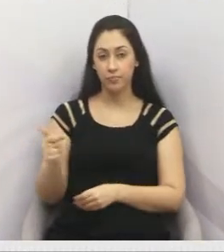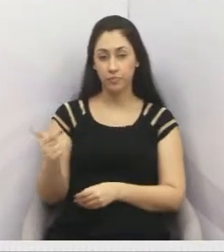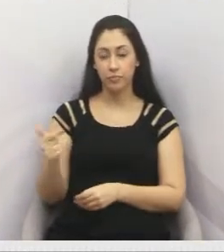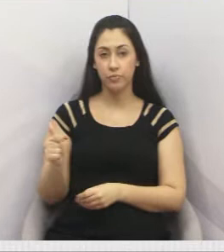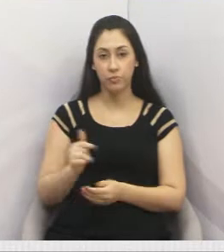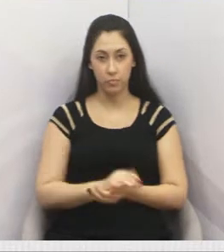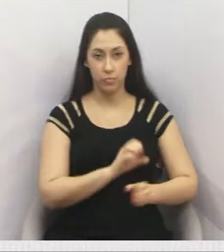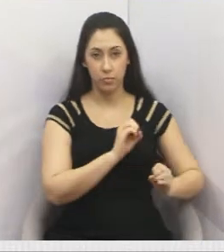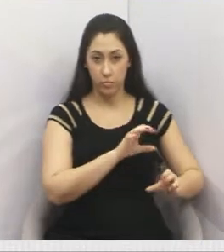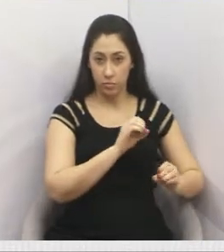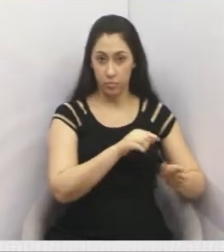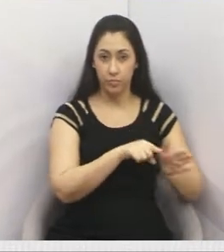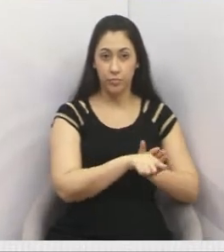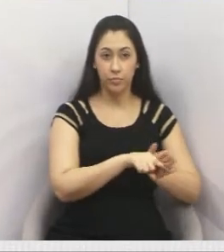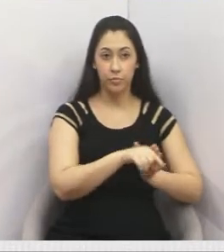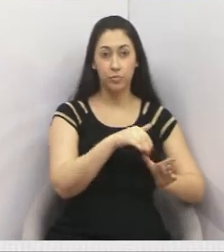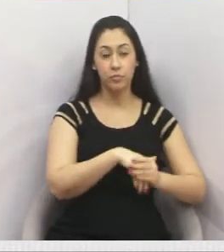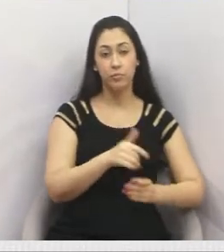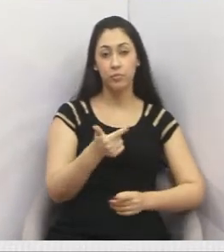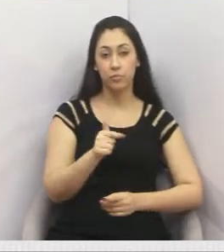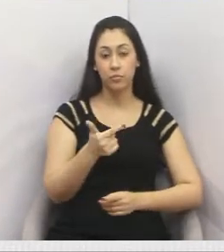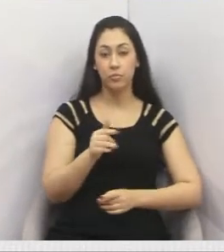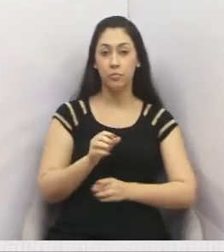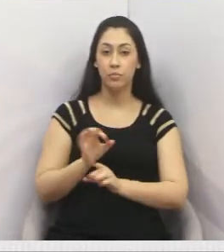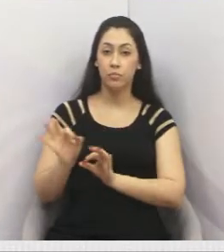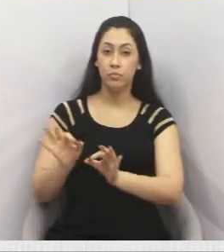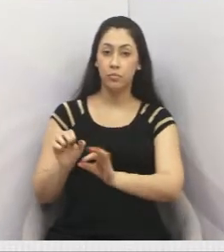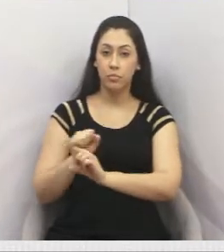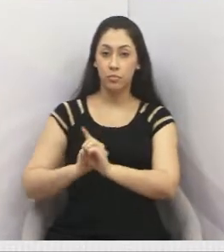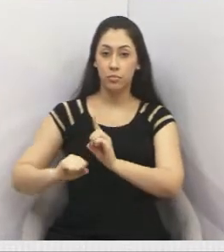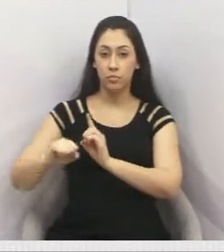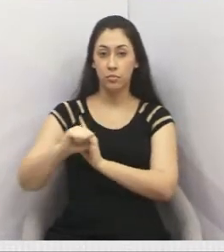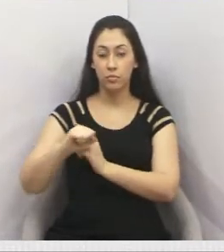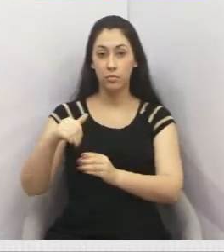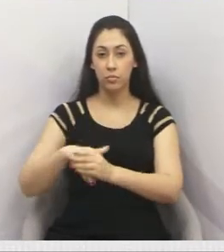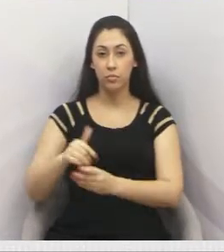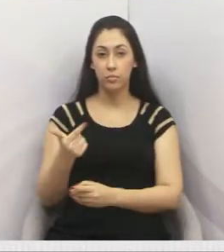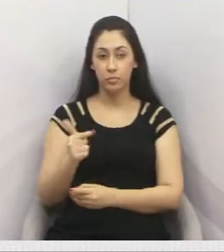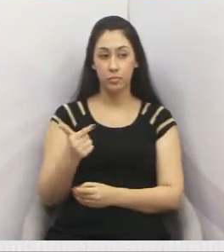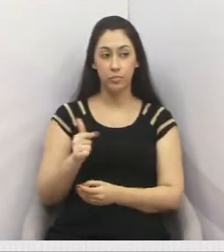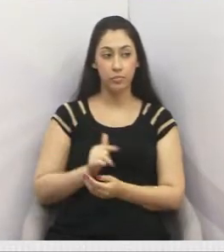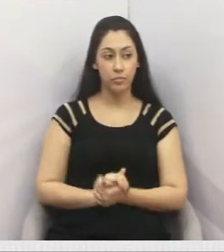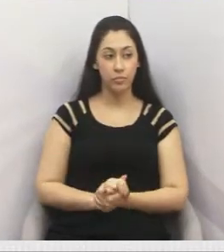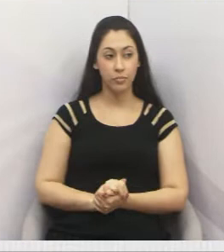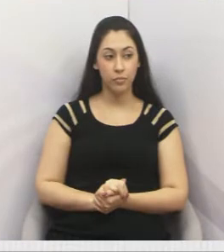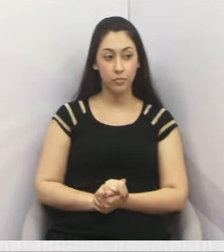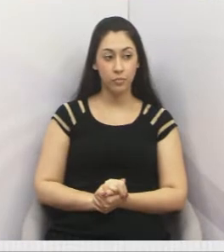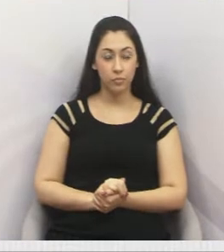entidades acadêmicas e de pesquisa em branco e Organização da Sociedade Civil em branco.